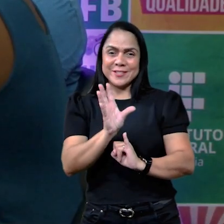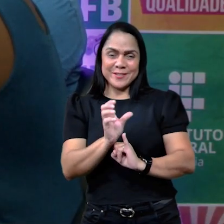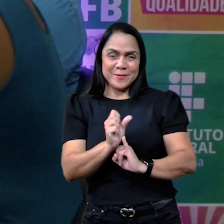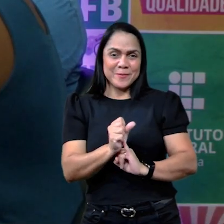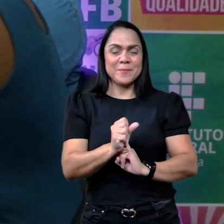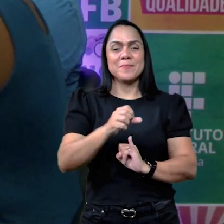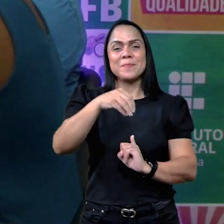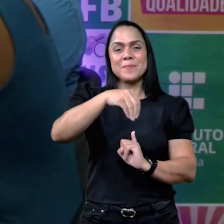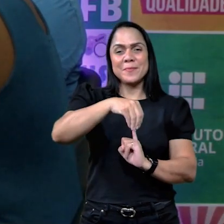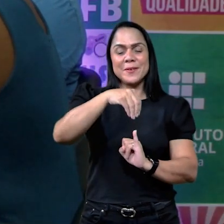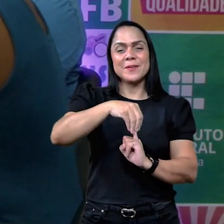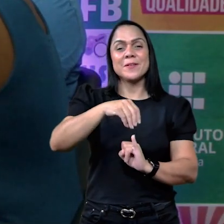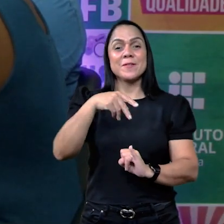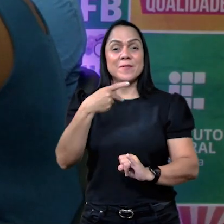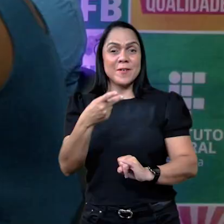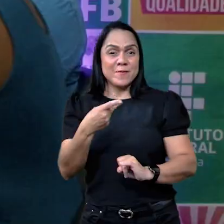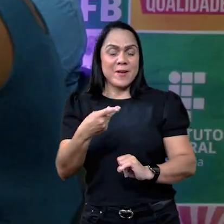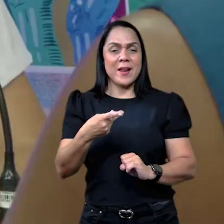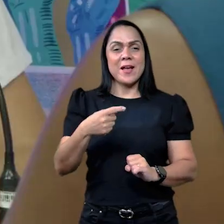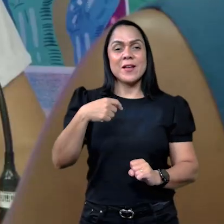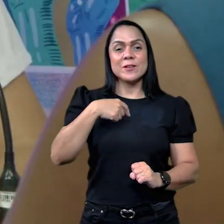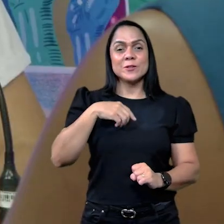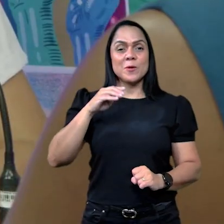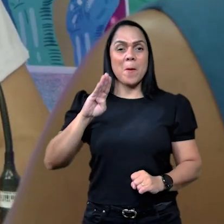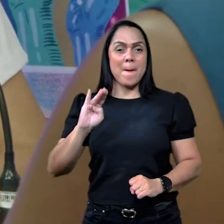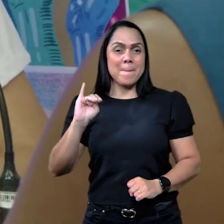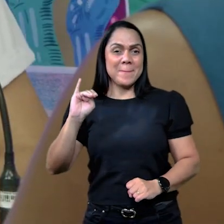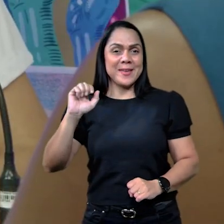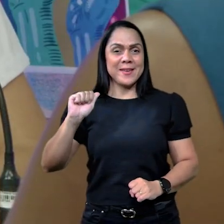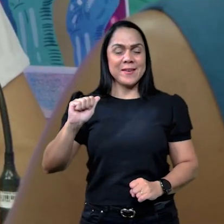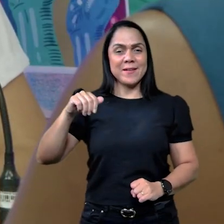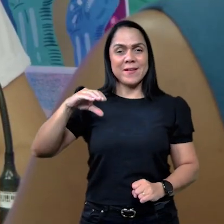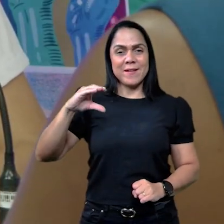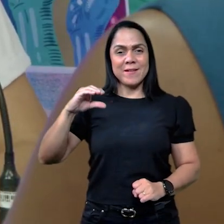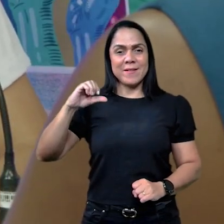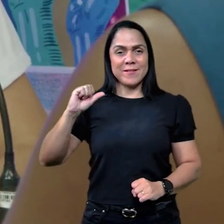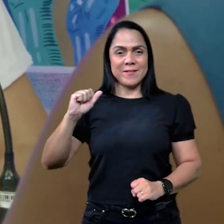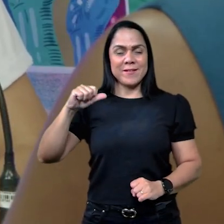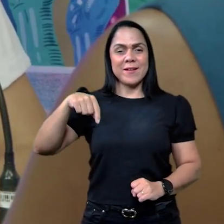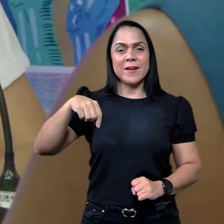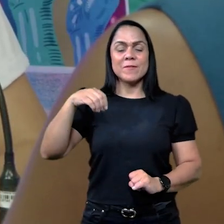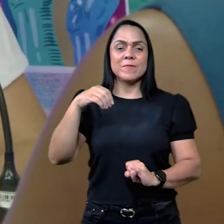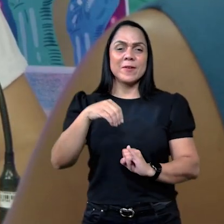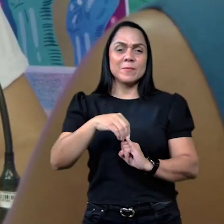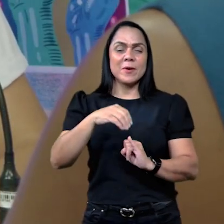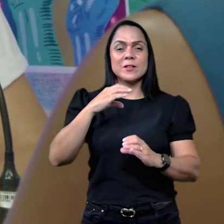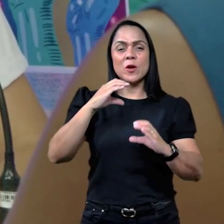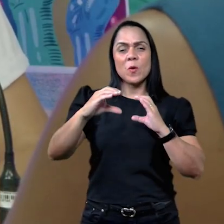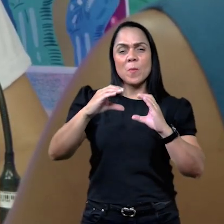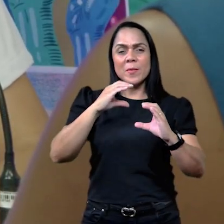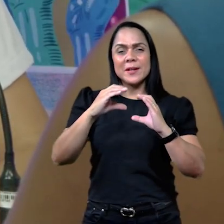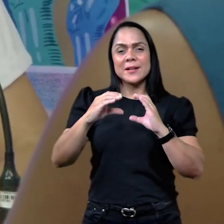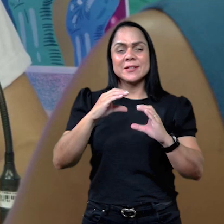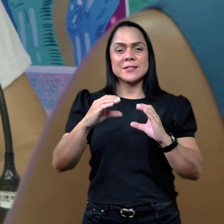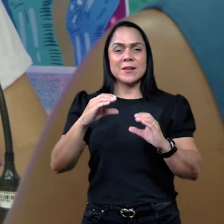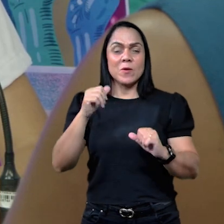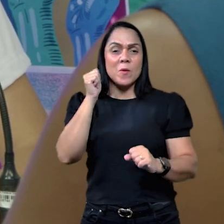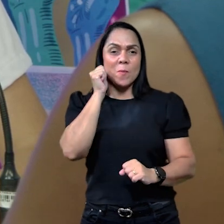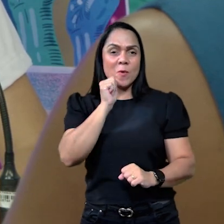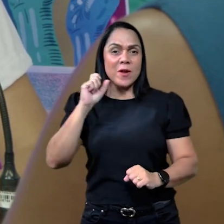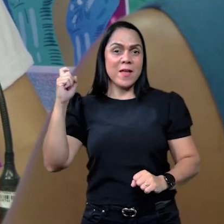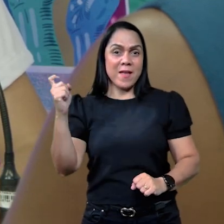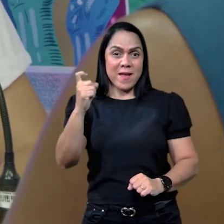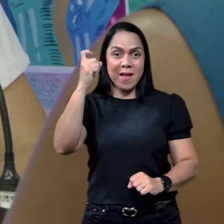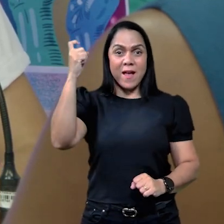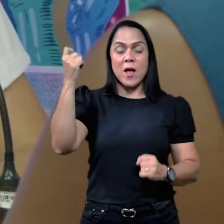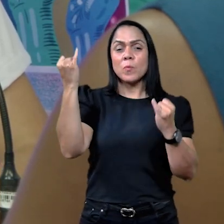vai tratar hoje. Eu sou Bianca Oliveira, faço parte da equipe de comunicação aqui do IFB, sou uma mulher